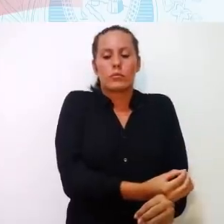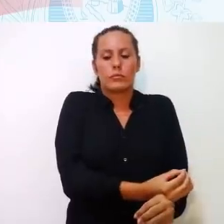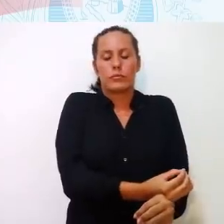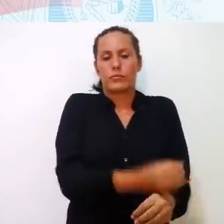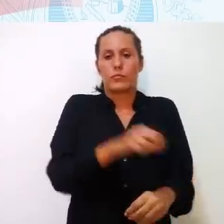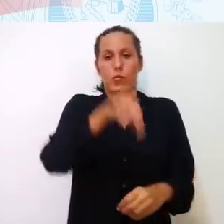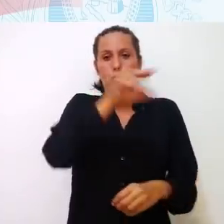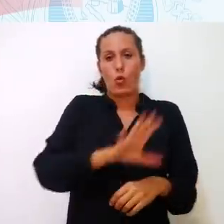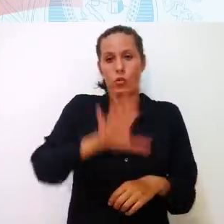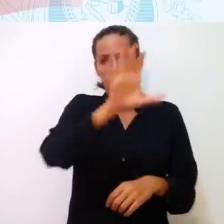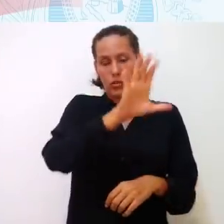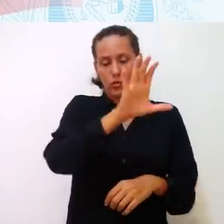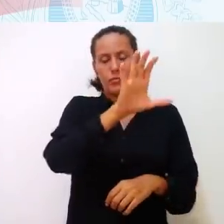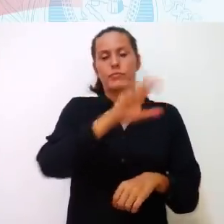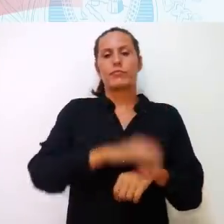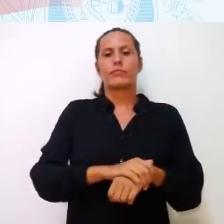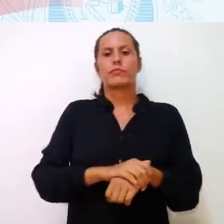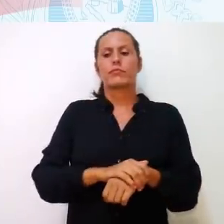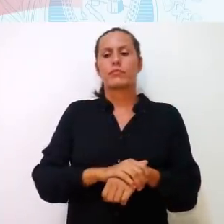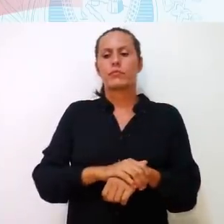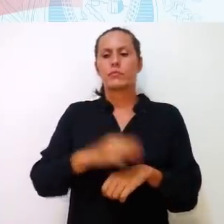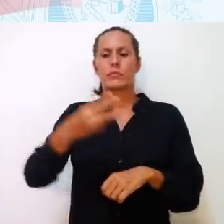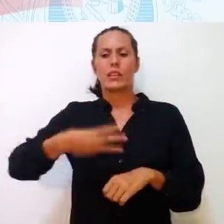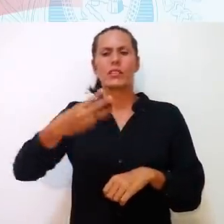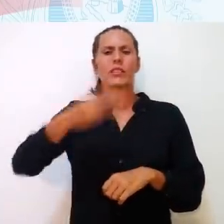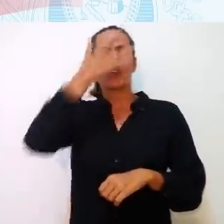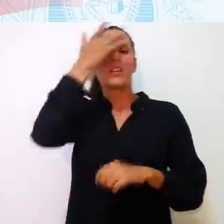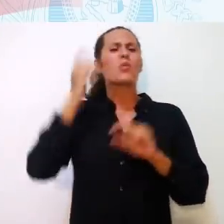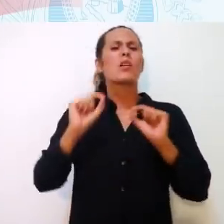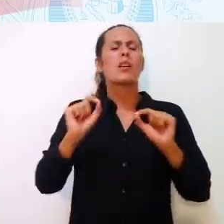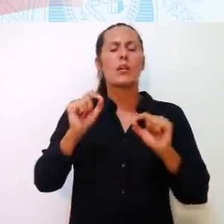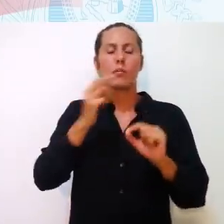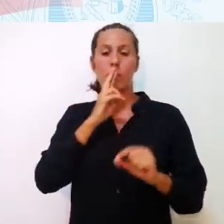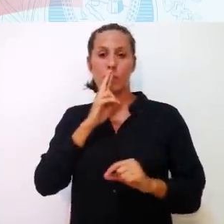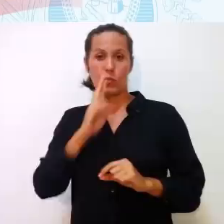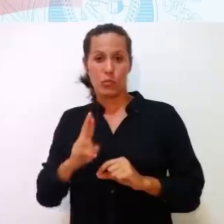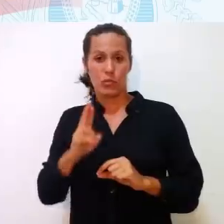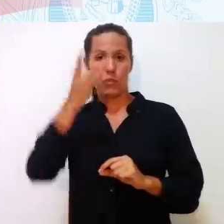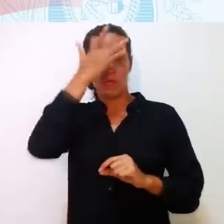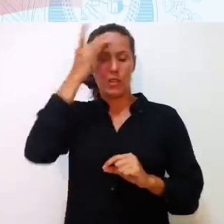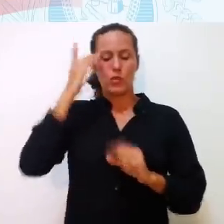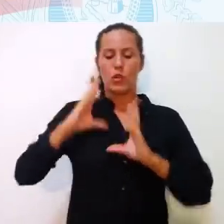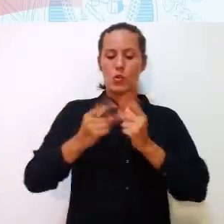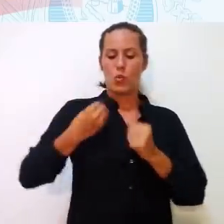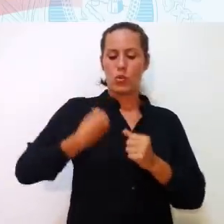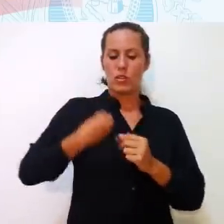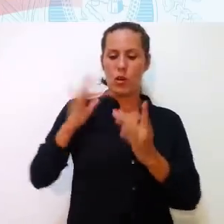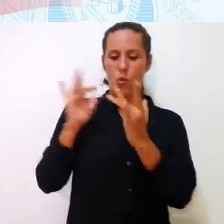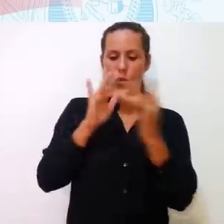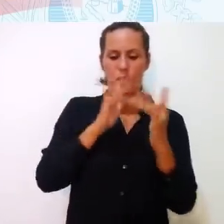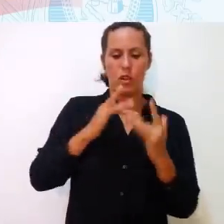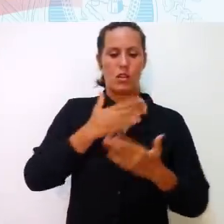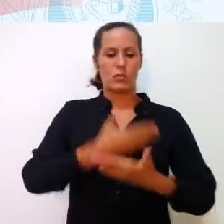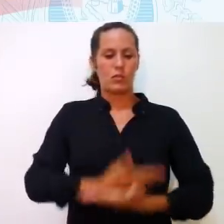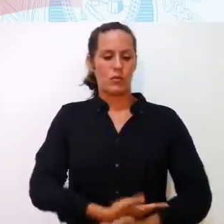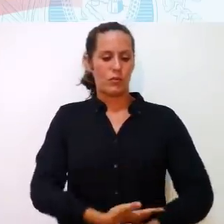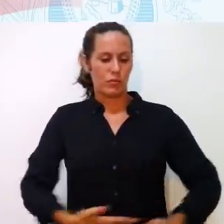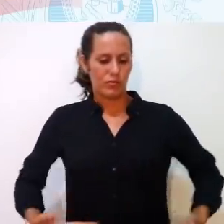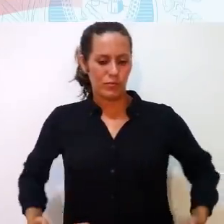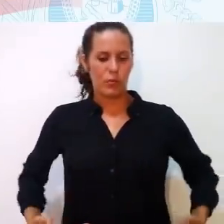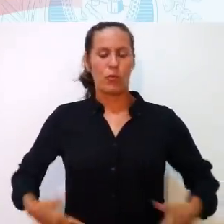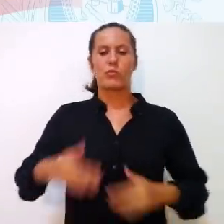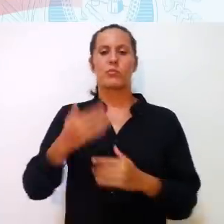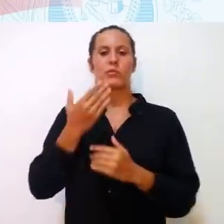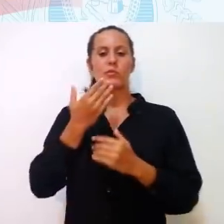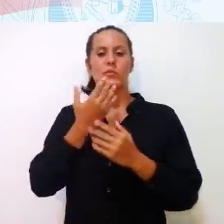brasileiro. Quem são os severinos da vida real? São todas as pessoas que têm que lidar com a fome, seca e morte vinda